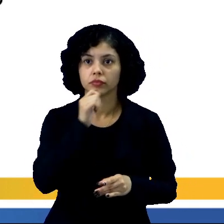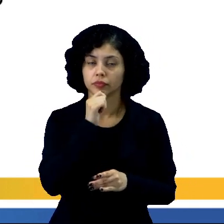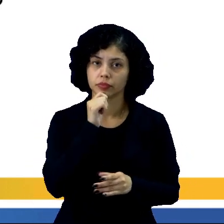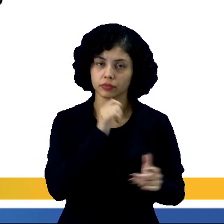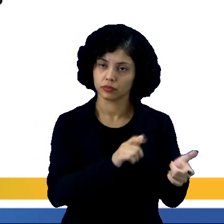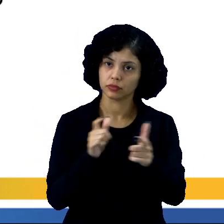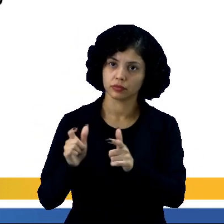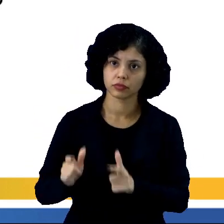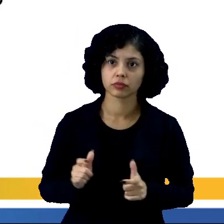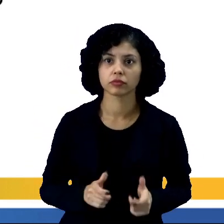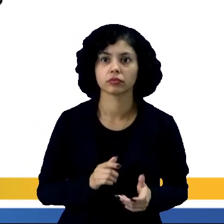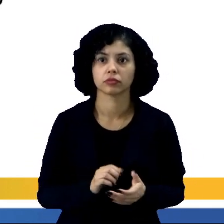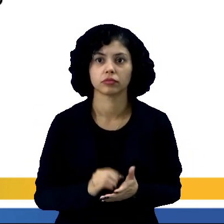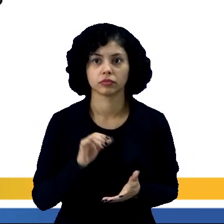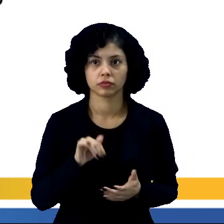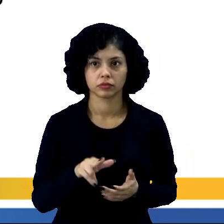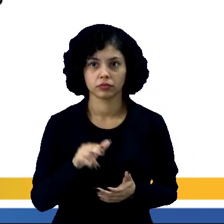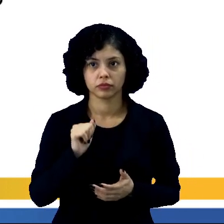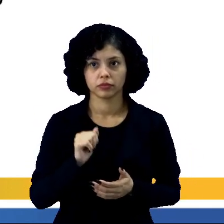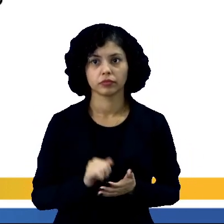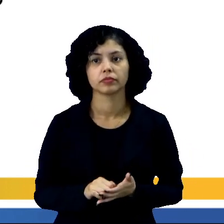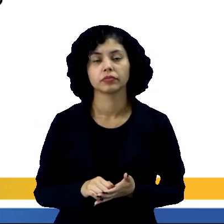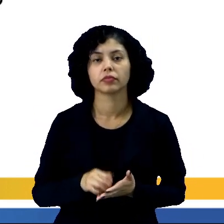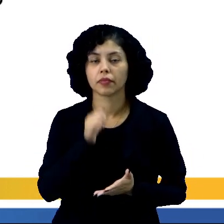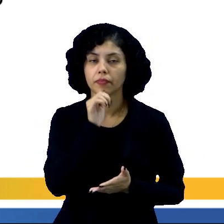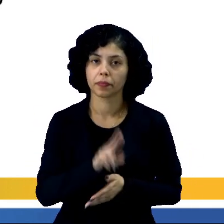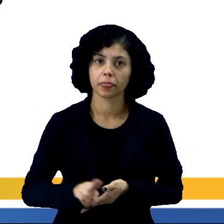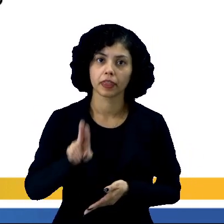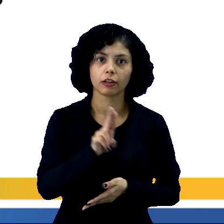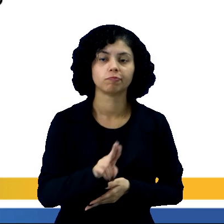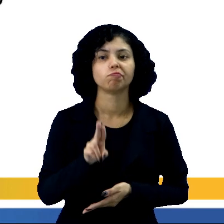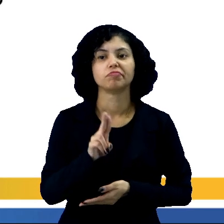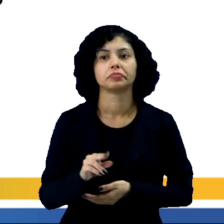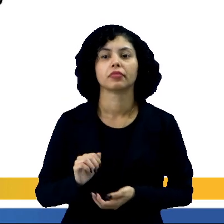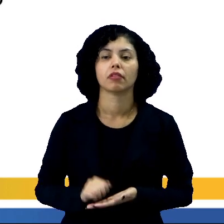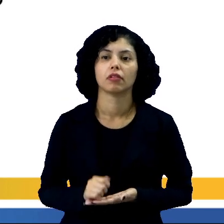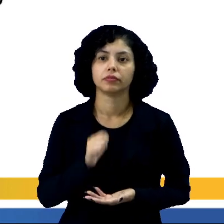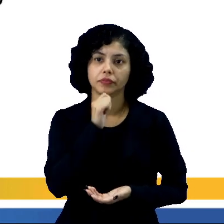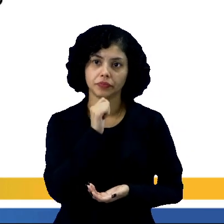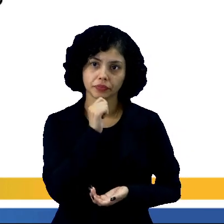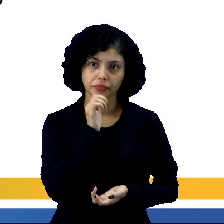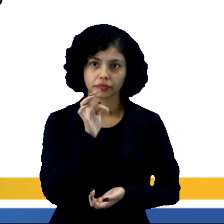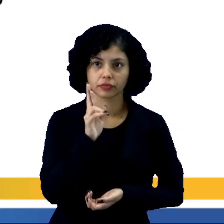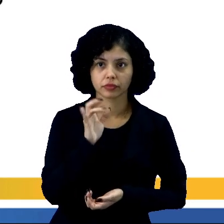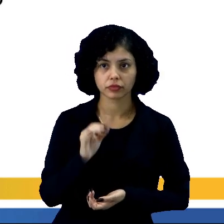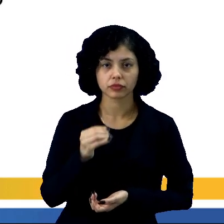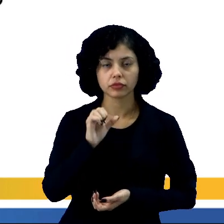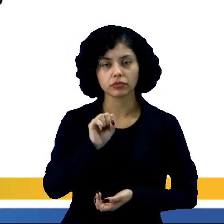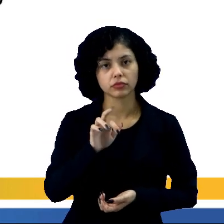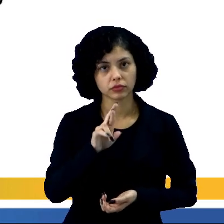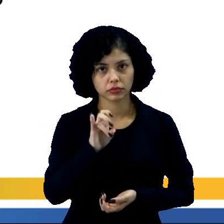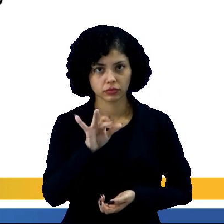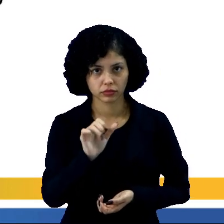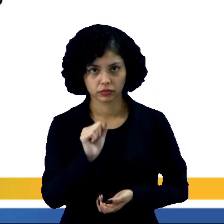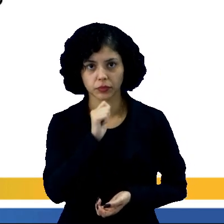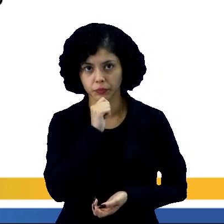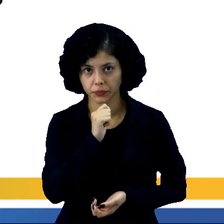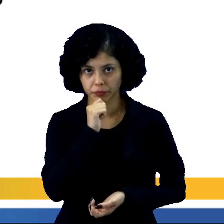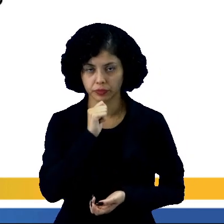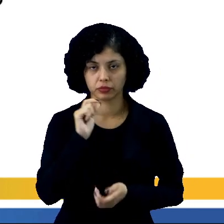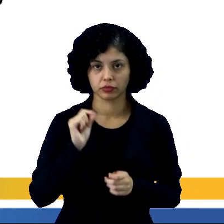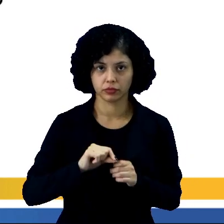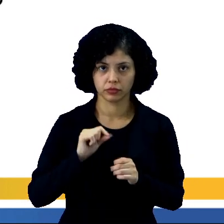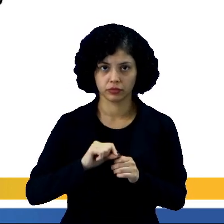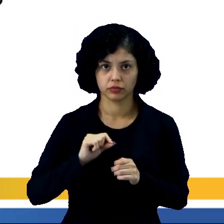né? Como o espaço cênico, aquilo que ele vai utilizar, os efeitos sonoros, né? Os